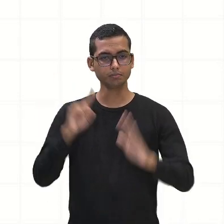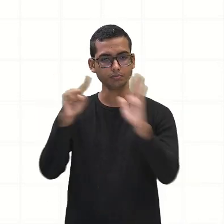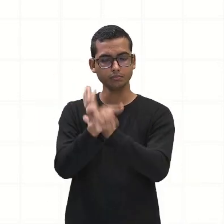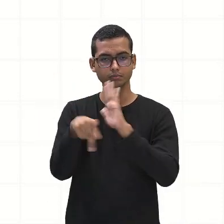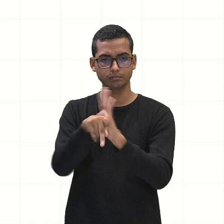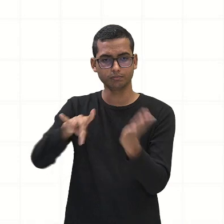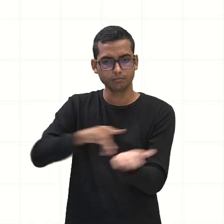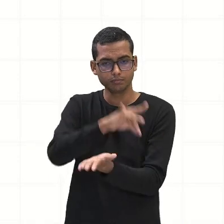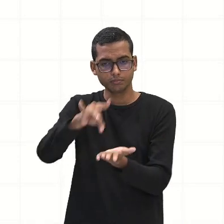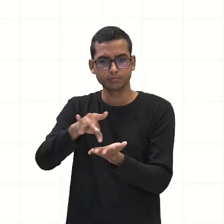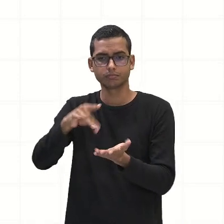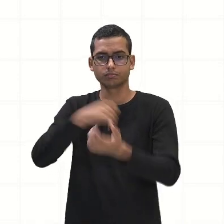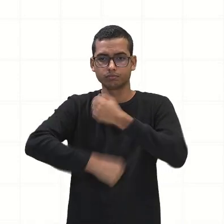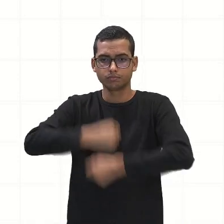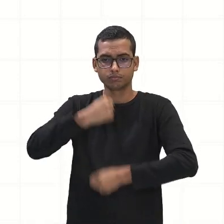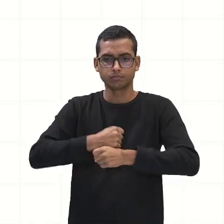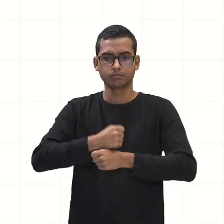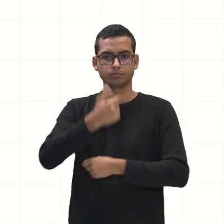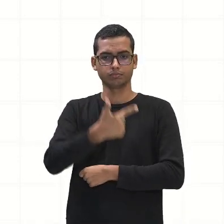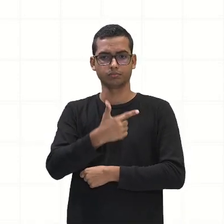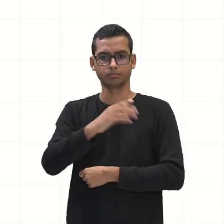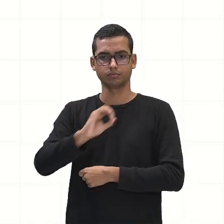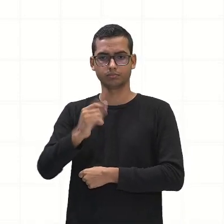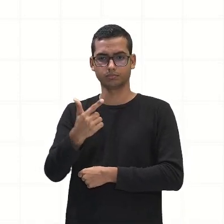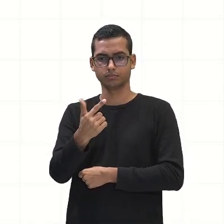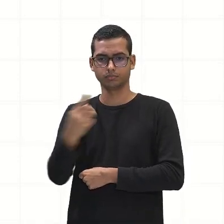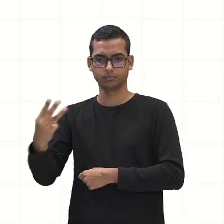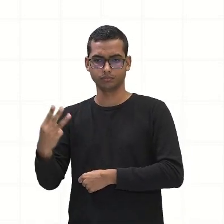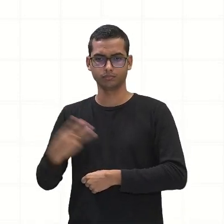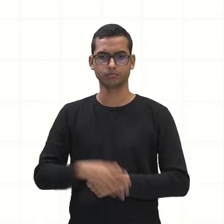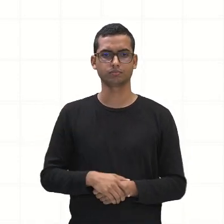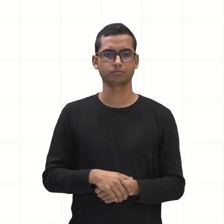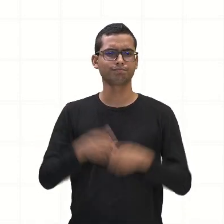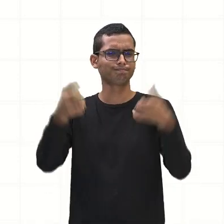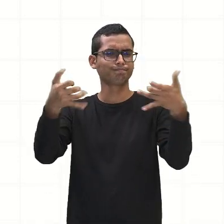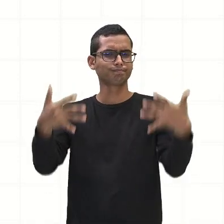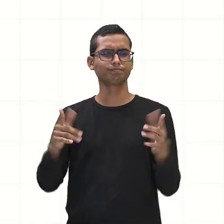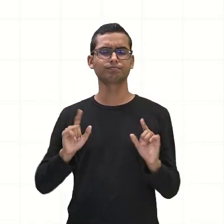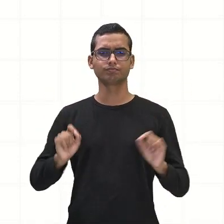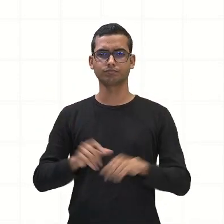de 2023, que diz o seguinte. Analisando os triângulos